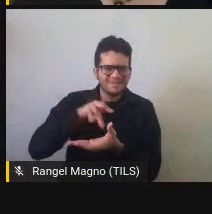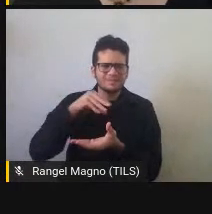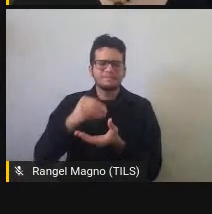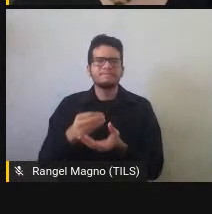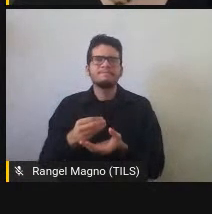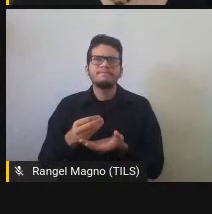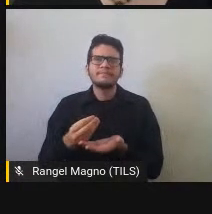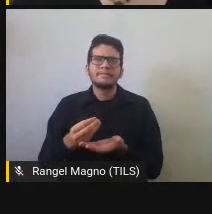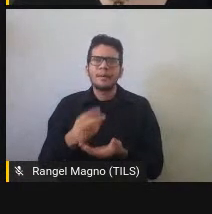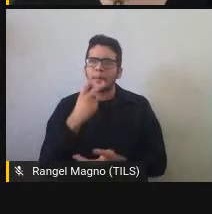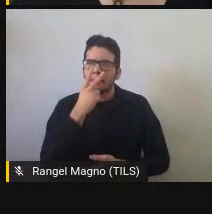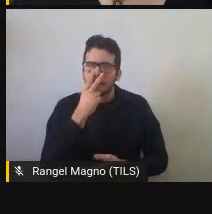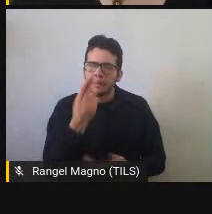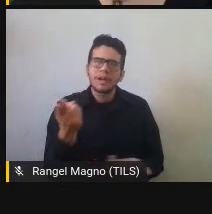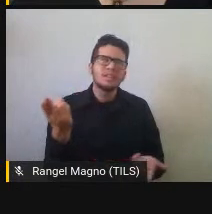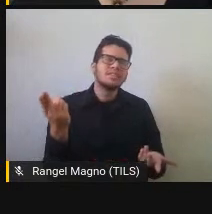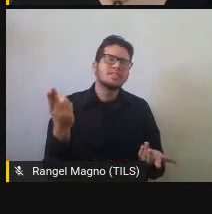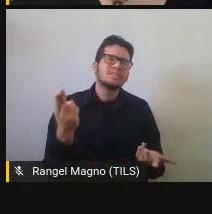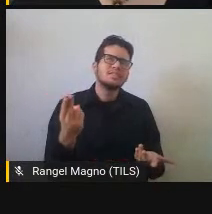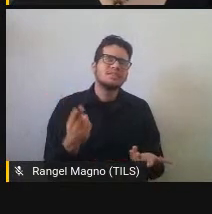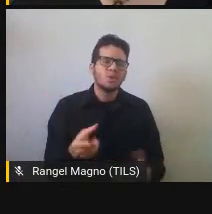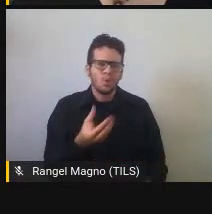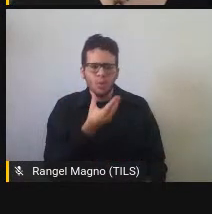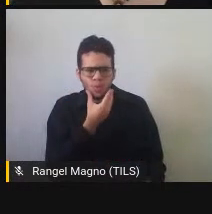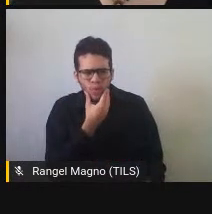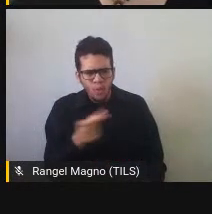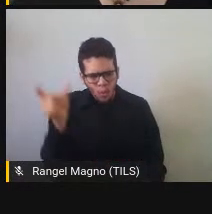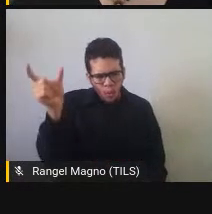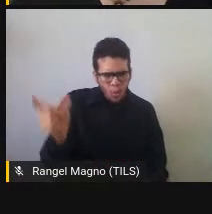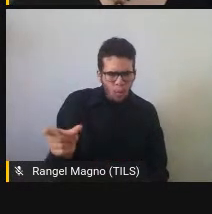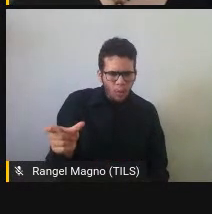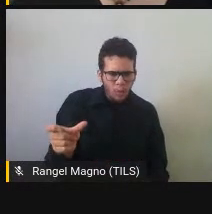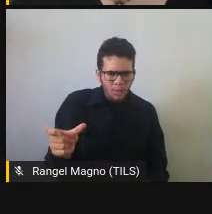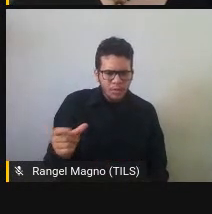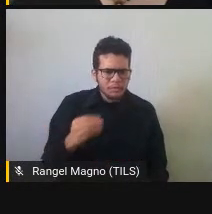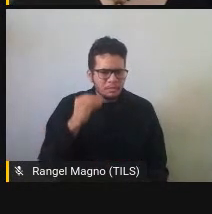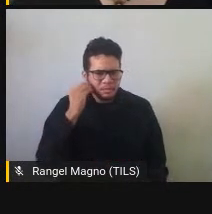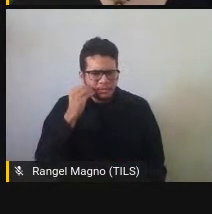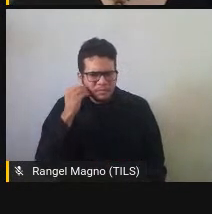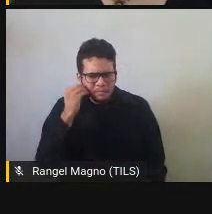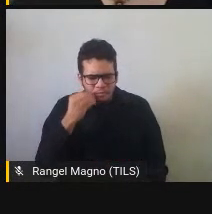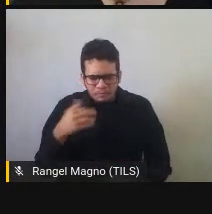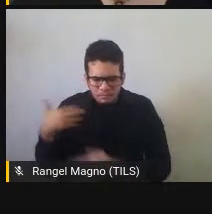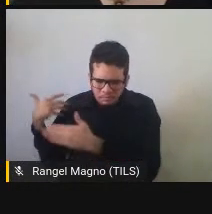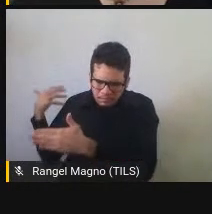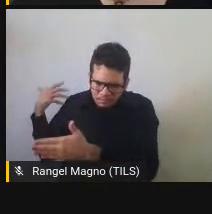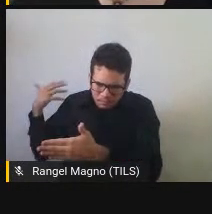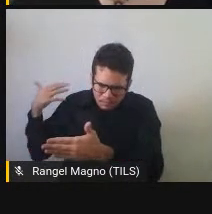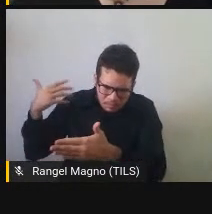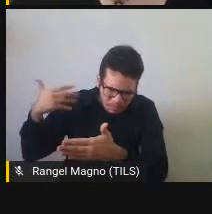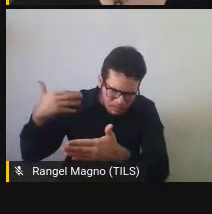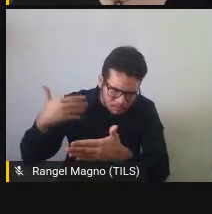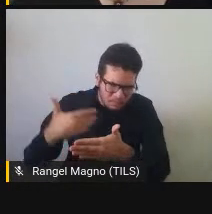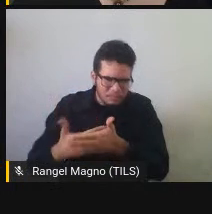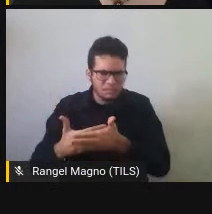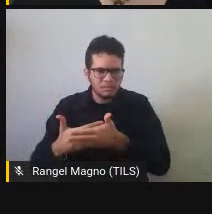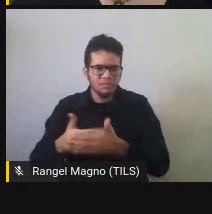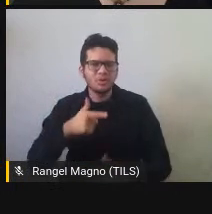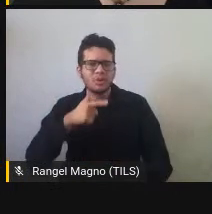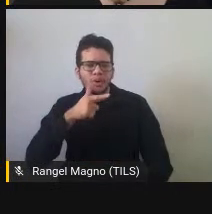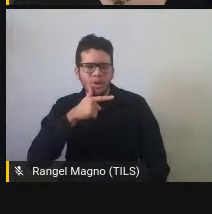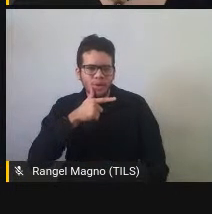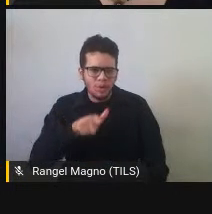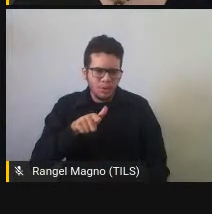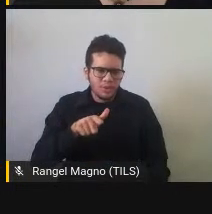caso que somente um homem que tivesse passado pelas experiências infantis de Leonardo poderia ter pintado a Mona